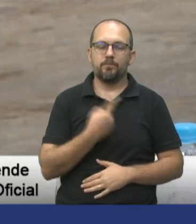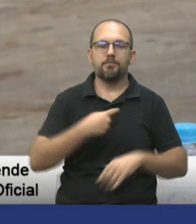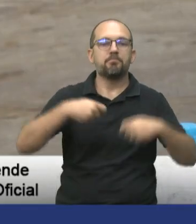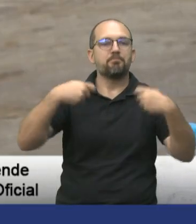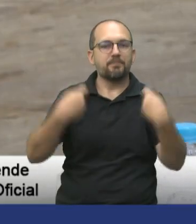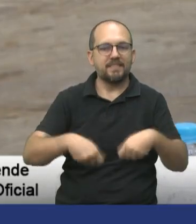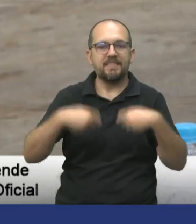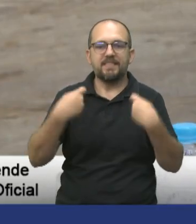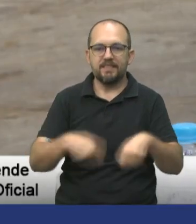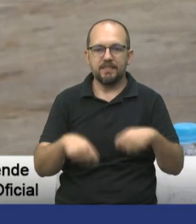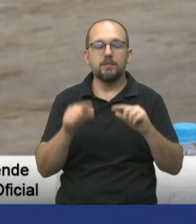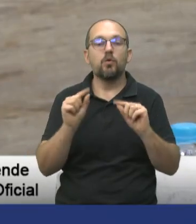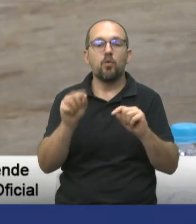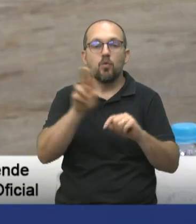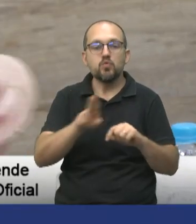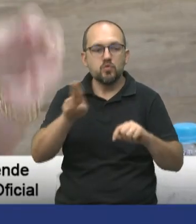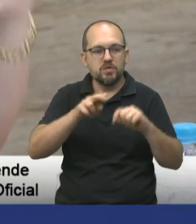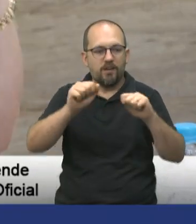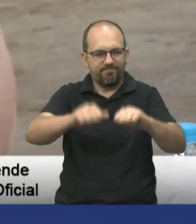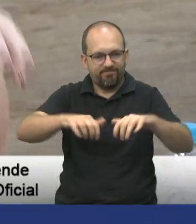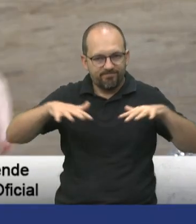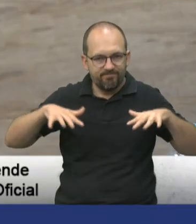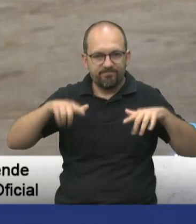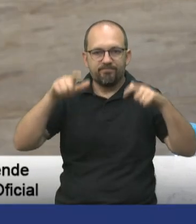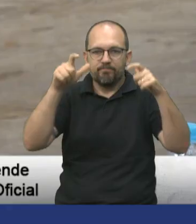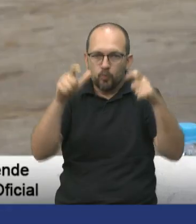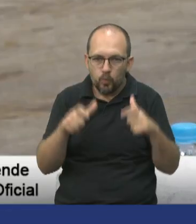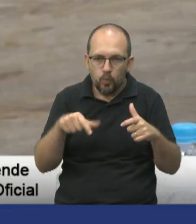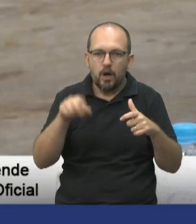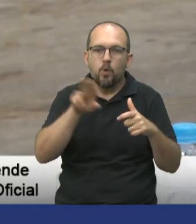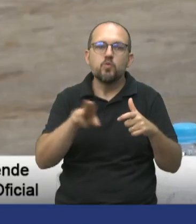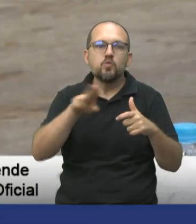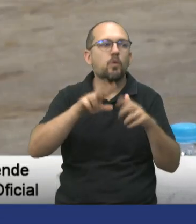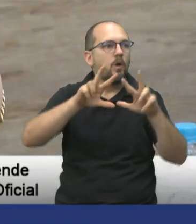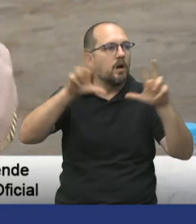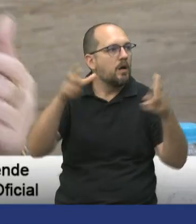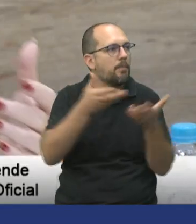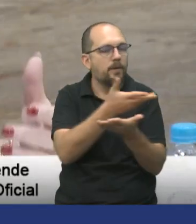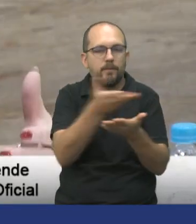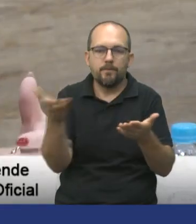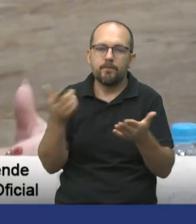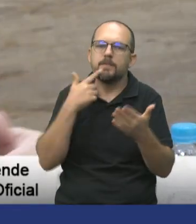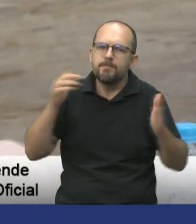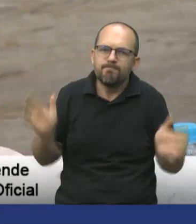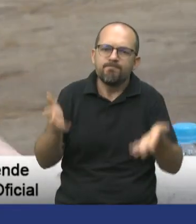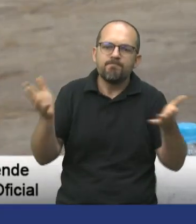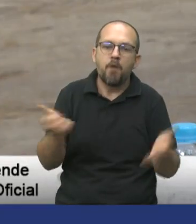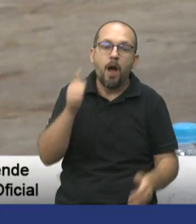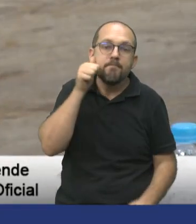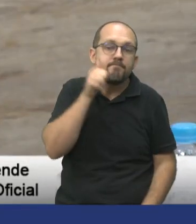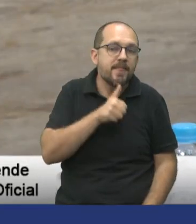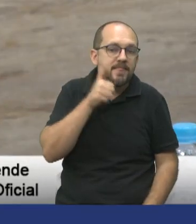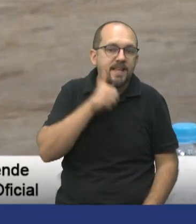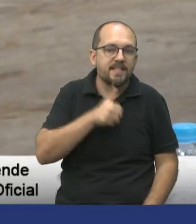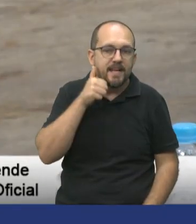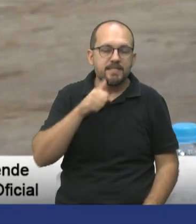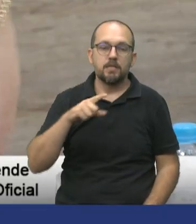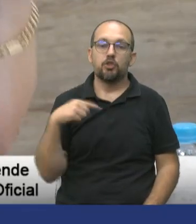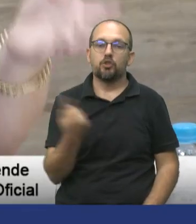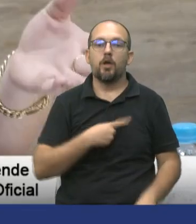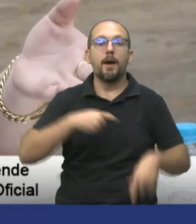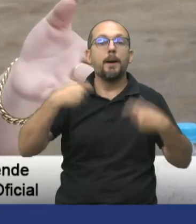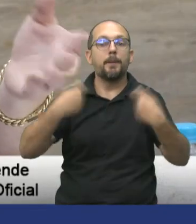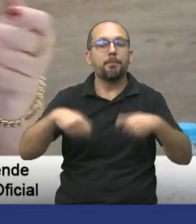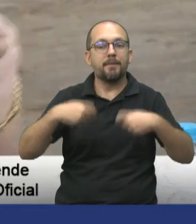usar o plenário, nós precisamos usar esta casa para incentivar meninas e nós precisamos levar